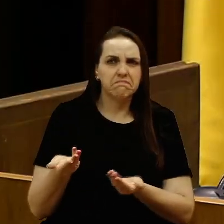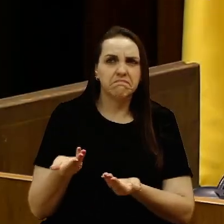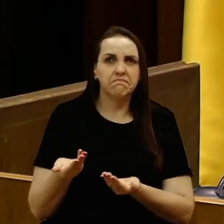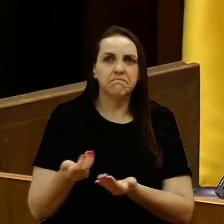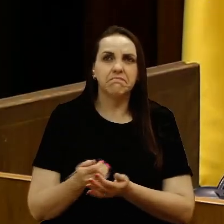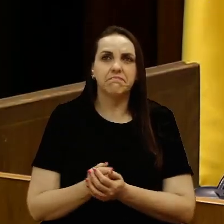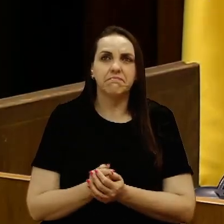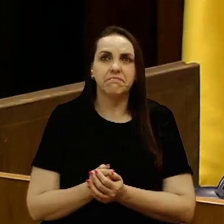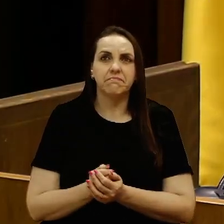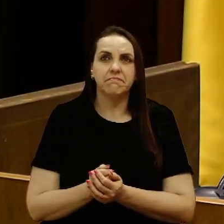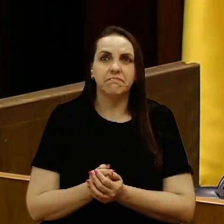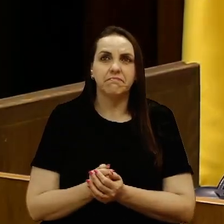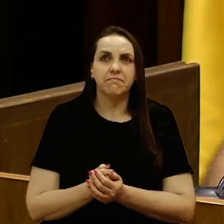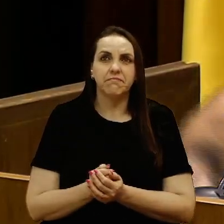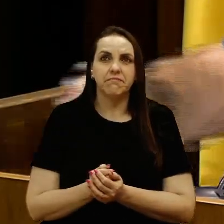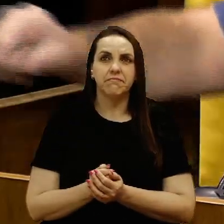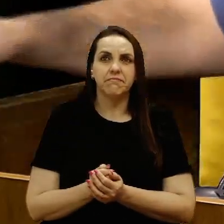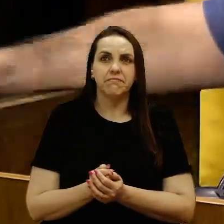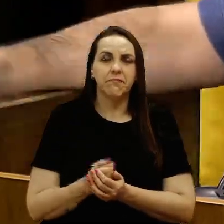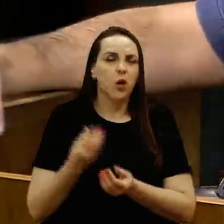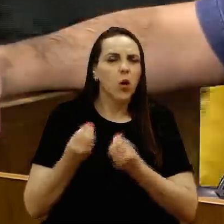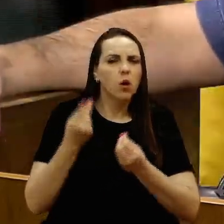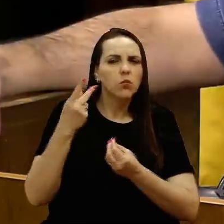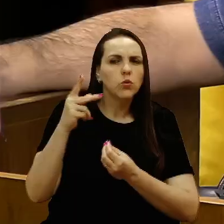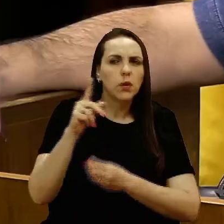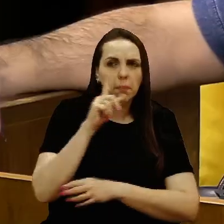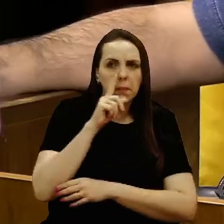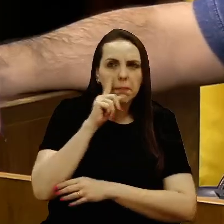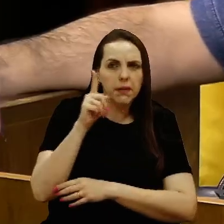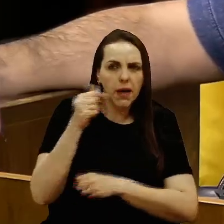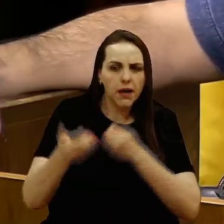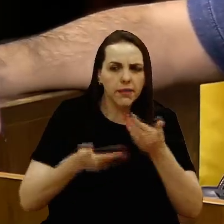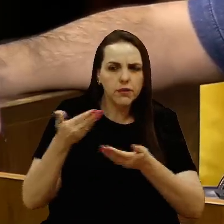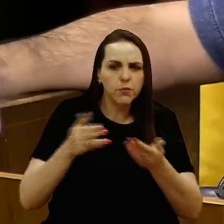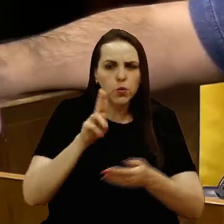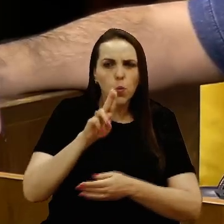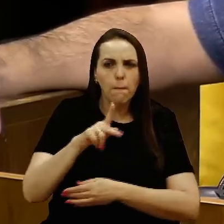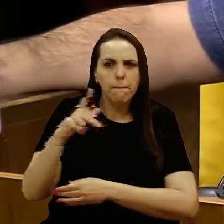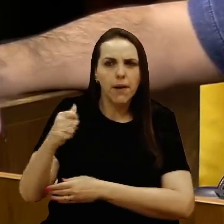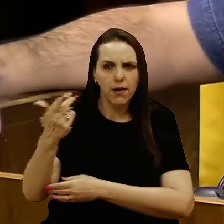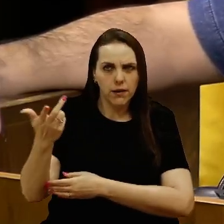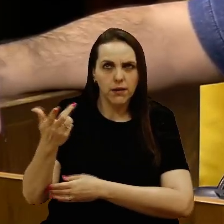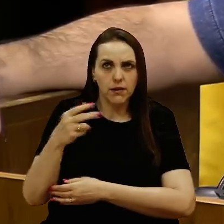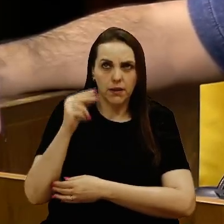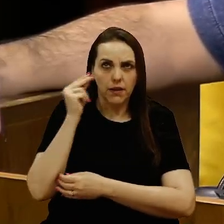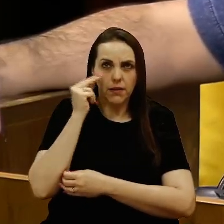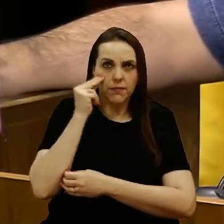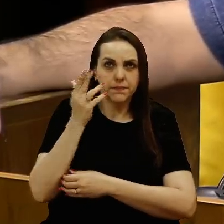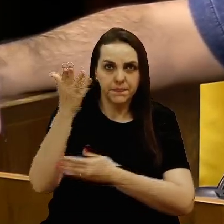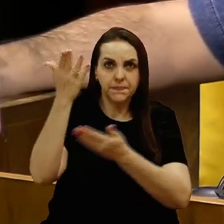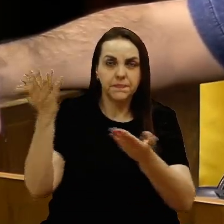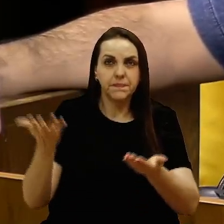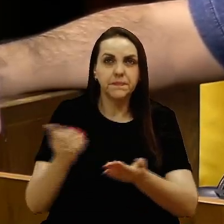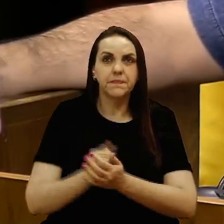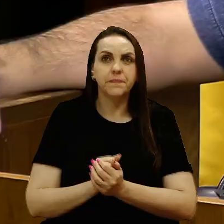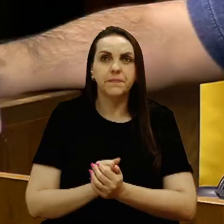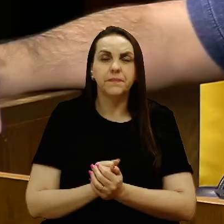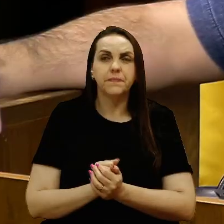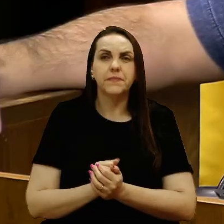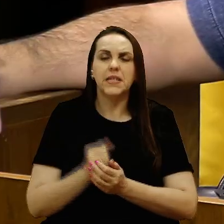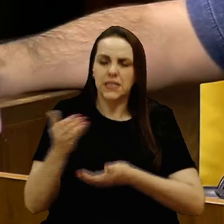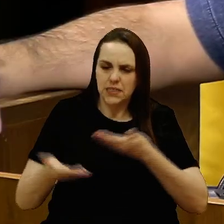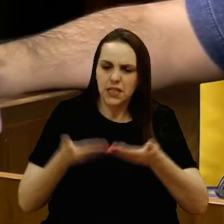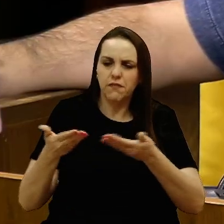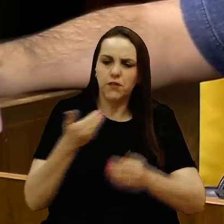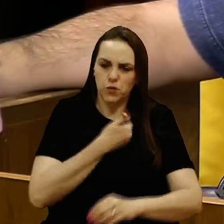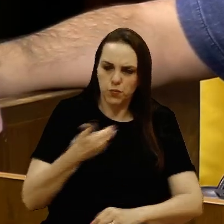Garbim, não sei como está sua mãe, que foi atendida ontem lá na UPA, parabéns por ser atendido, né, no serviço público, né? Então, eu sei que a